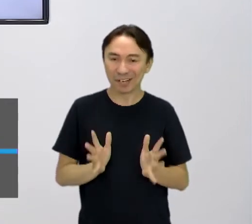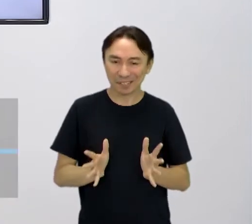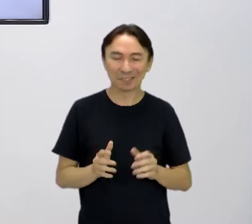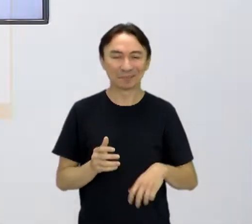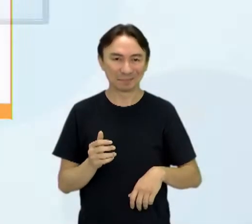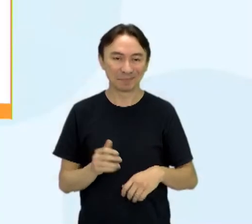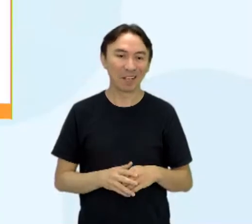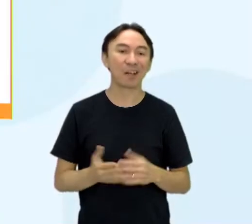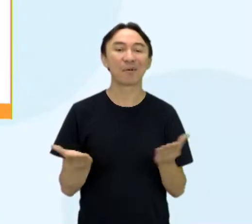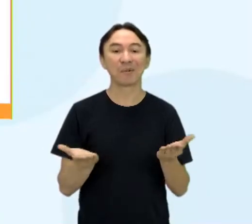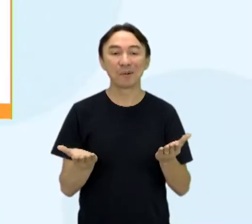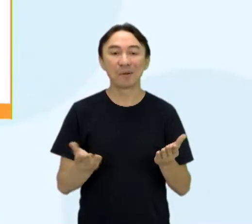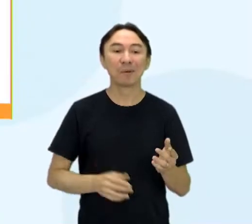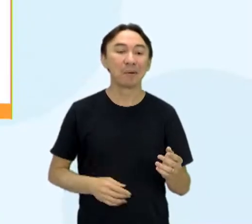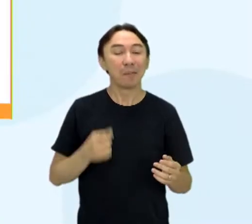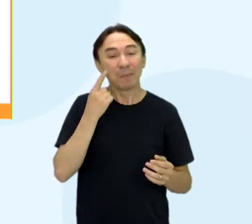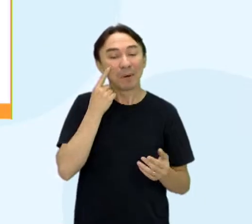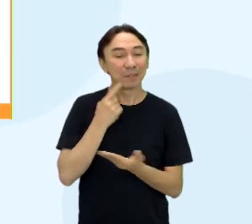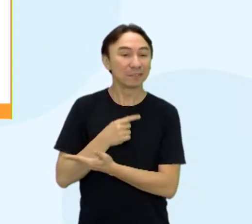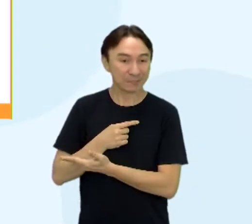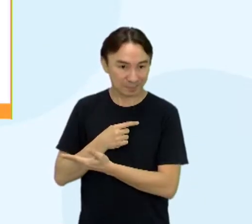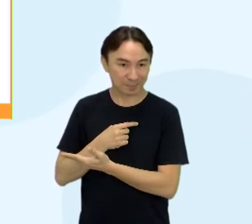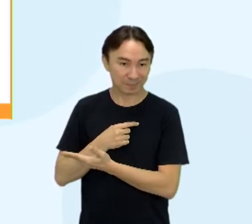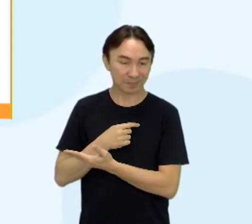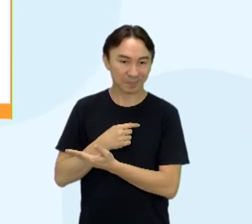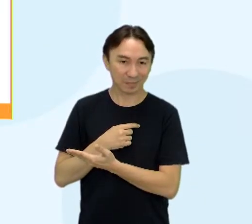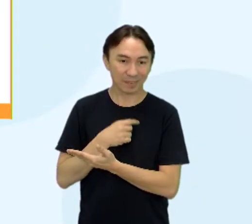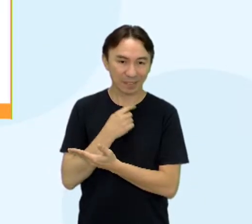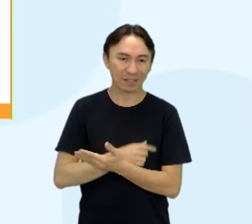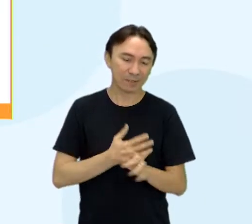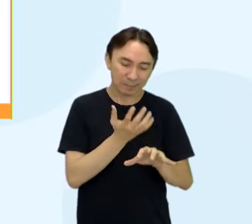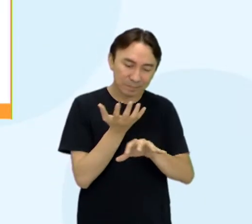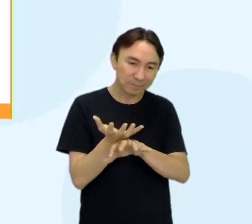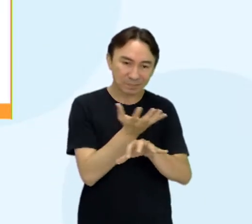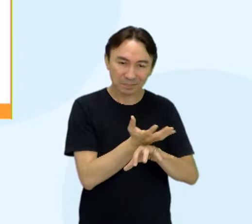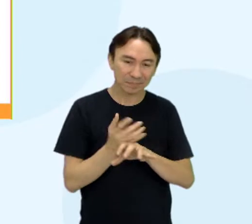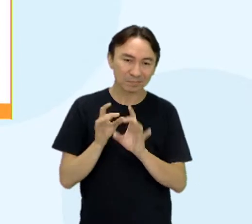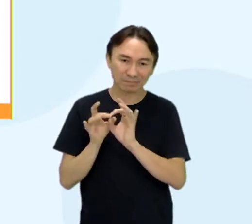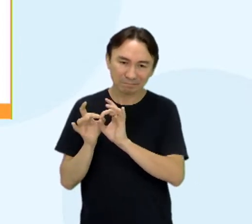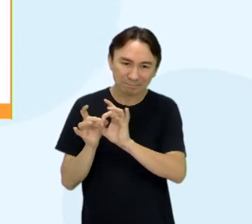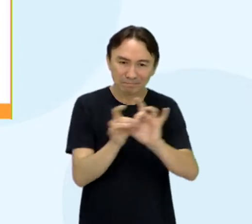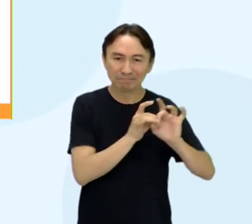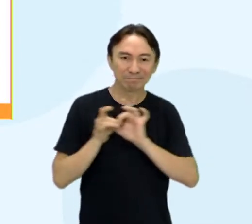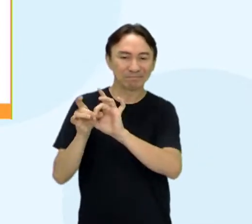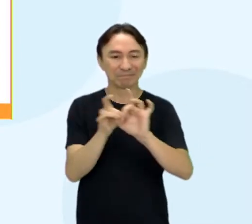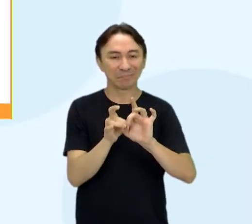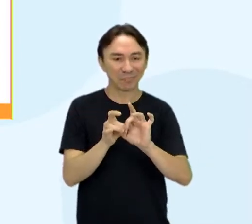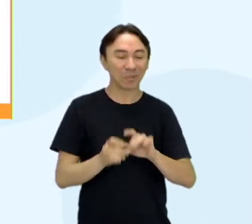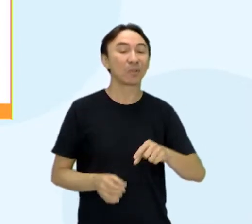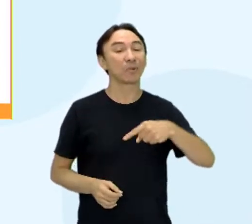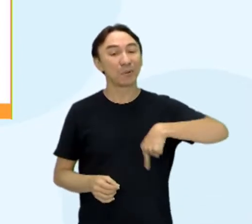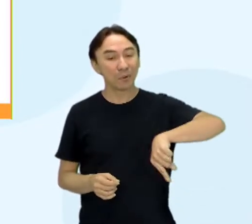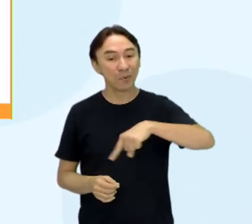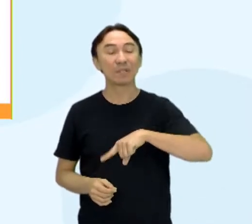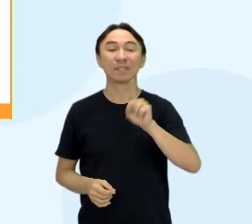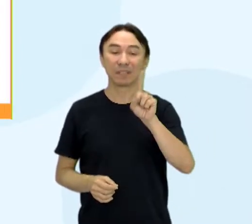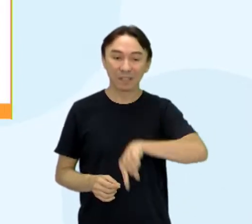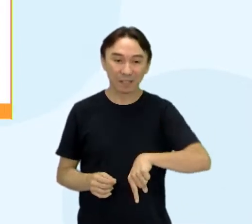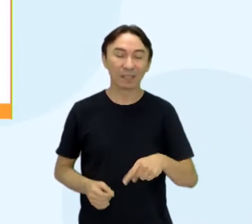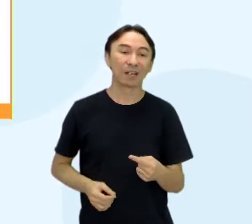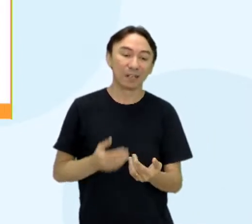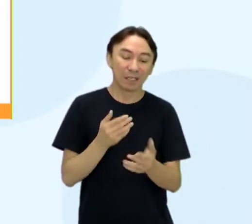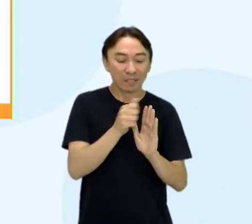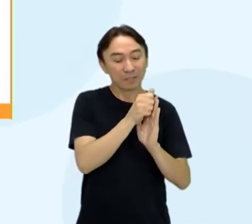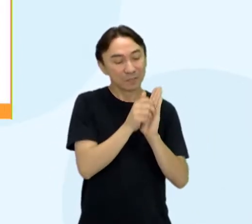gente mostra para vocês o quadro integrador, né, que ele localiza onde a gente está, né? Estamos na atividade integrada de